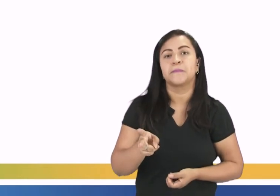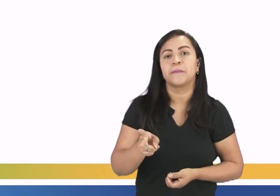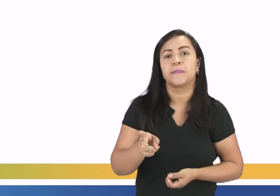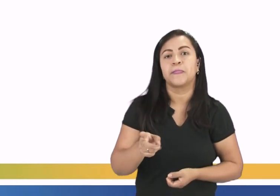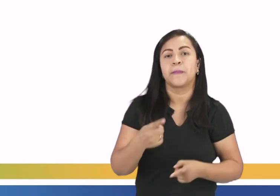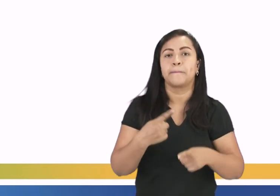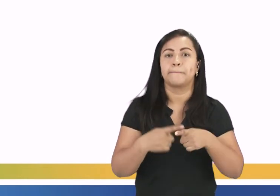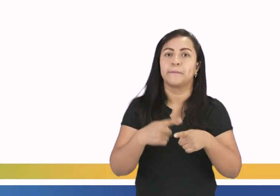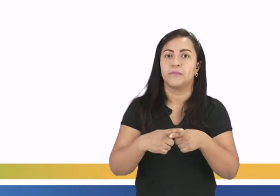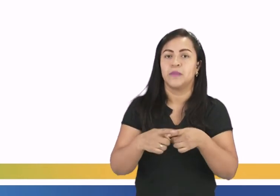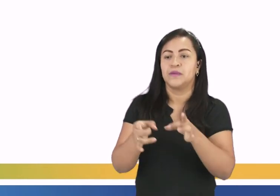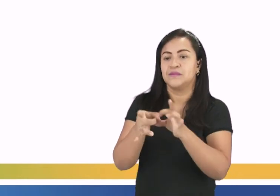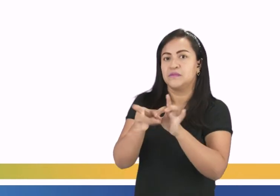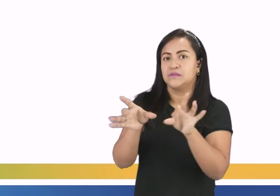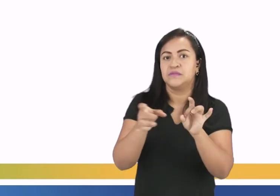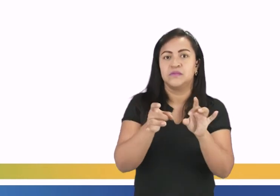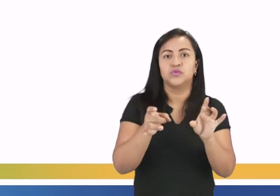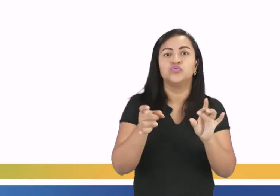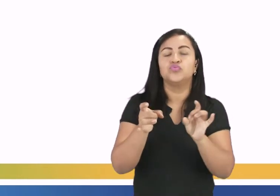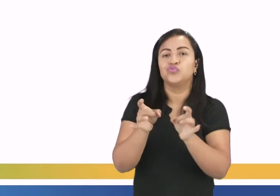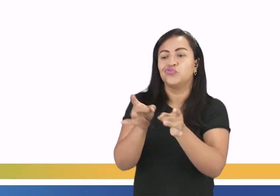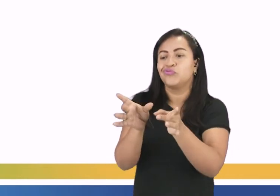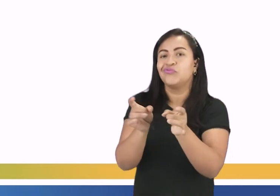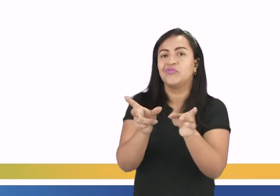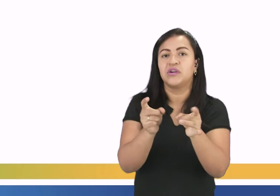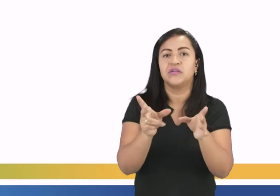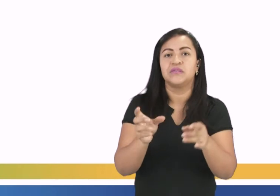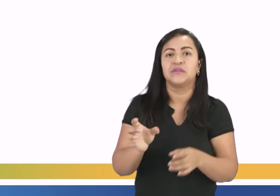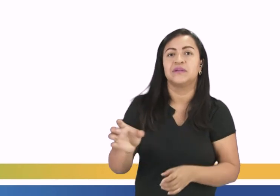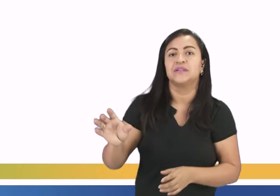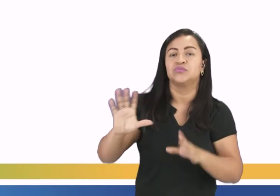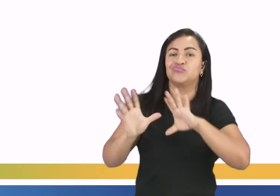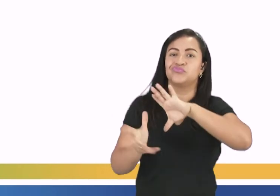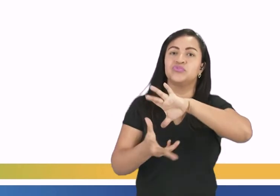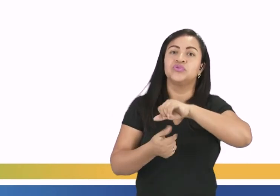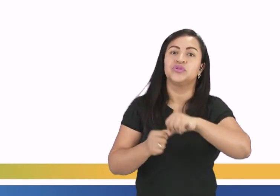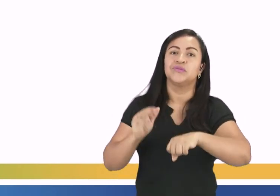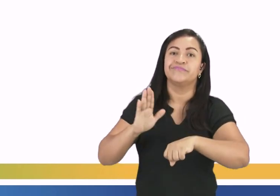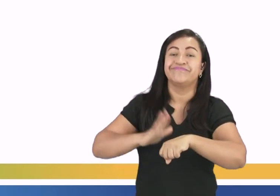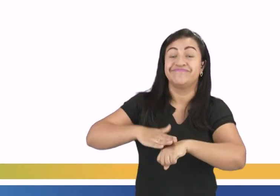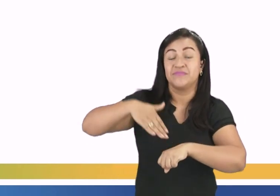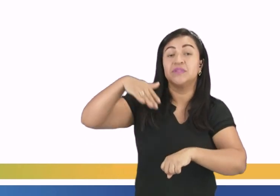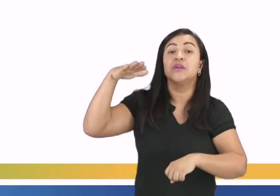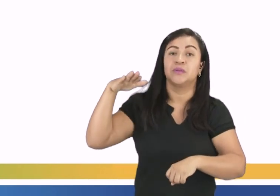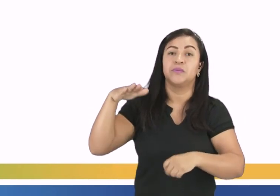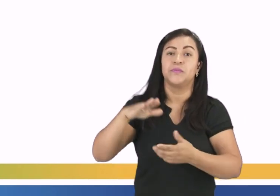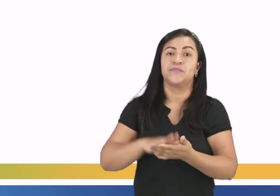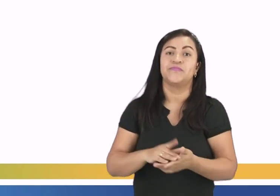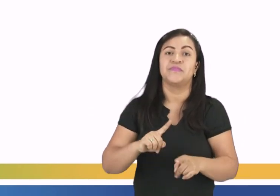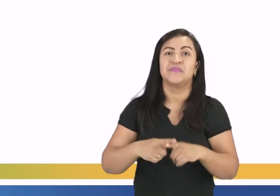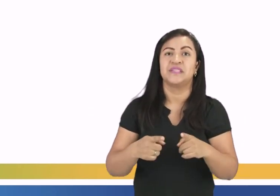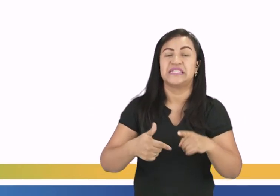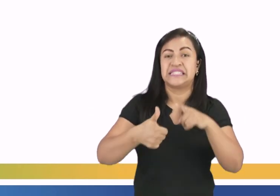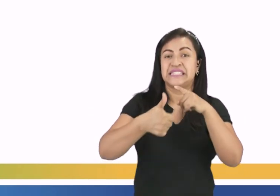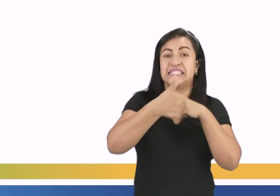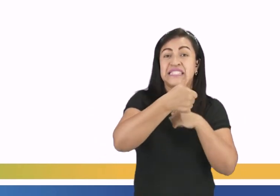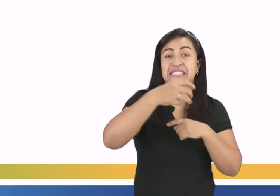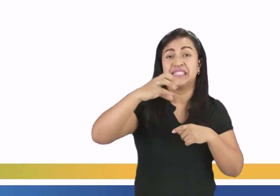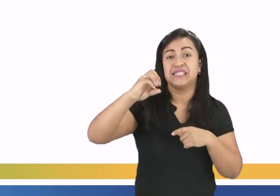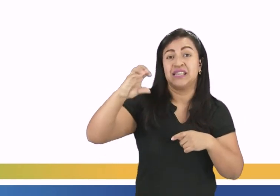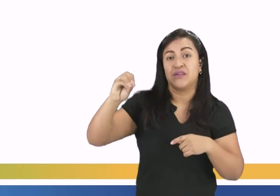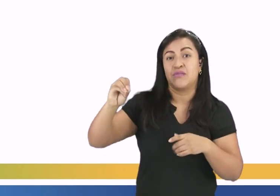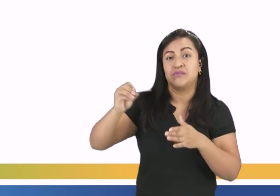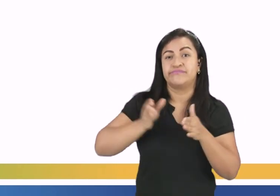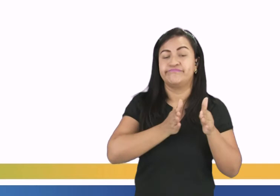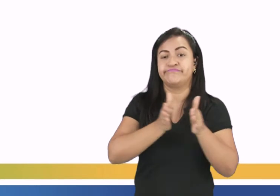volume do comércio internacional nas últimas décadas. Mais de 100 rotas de transporte marítimo passam pelo Canal